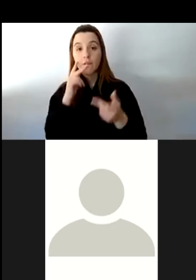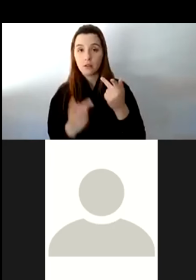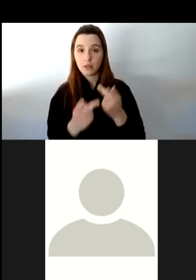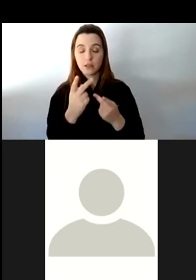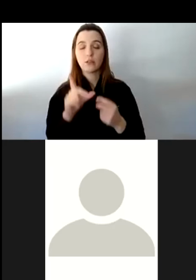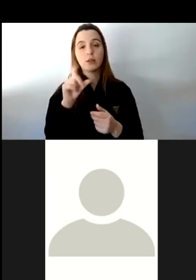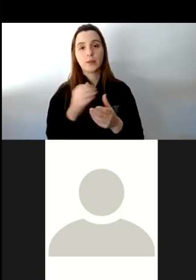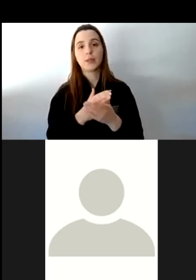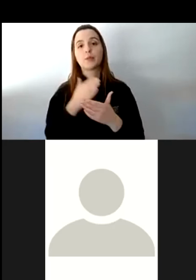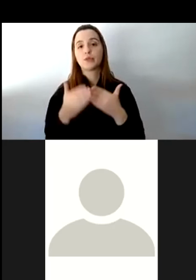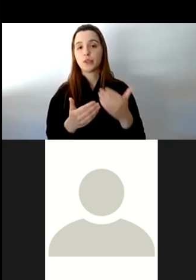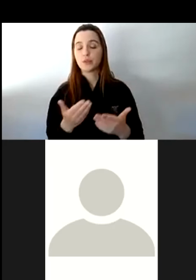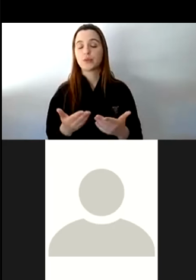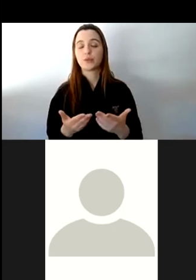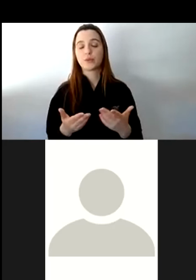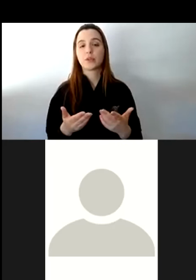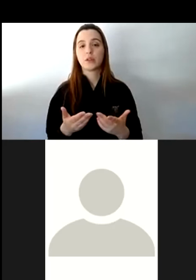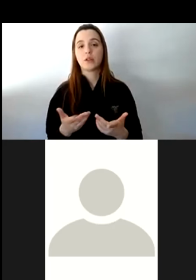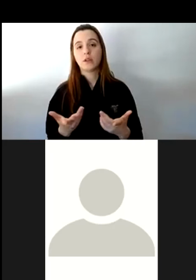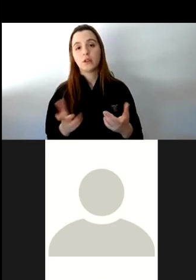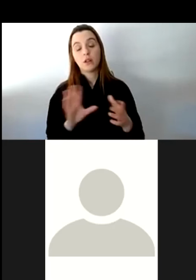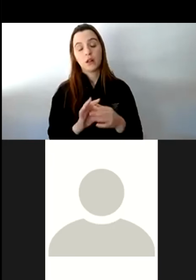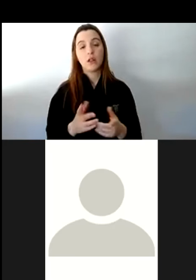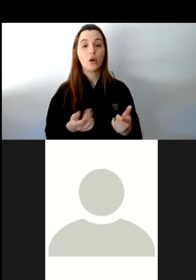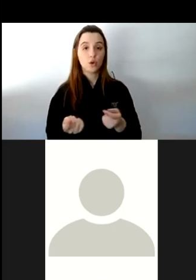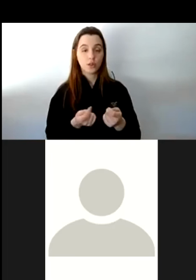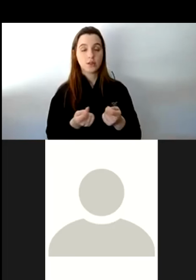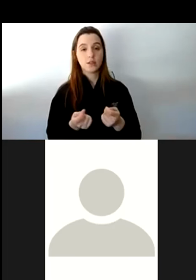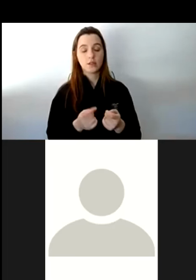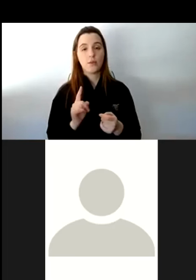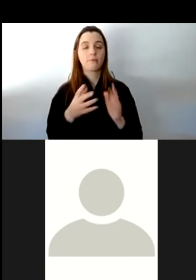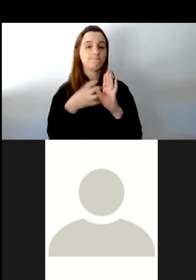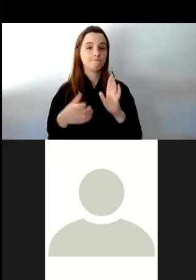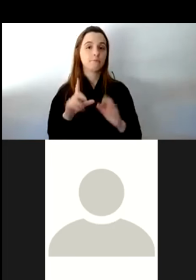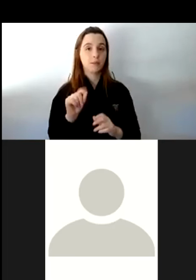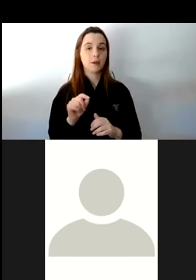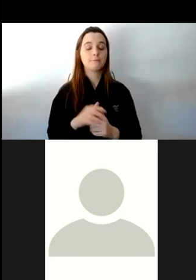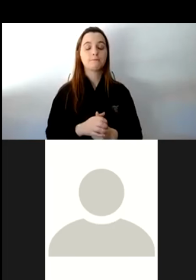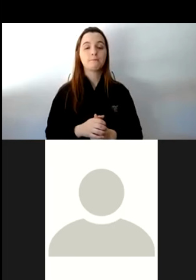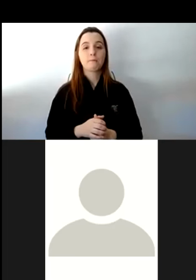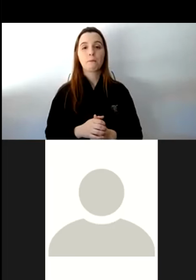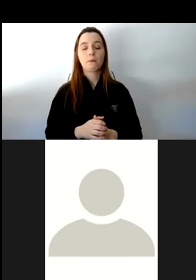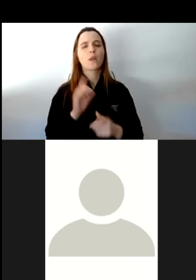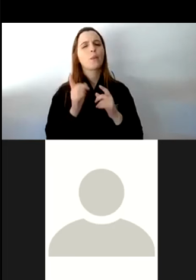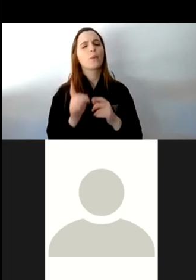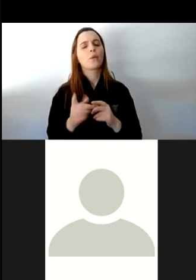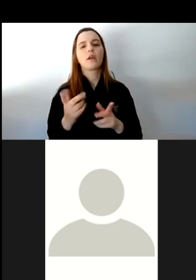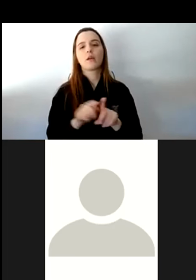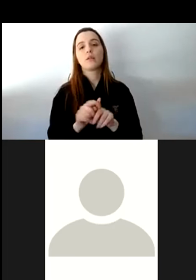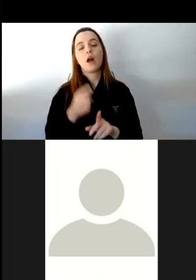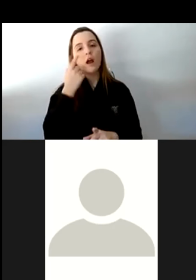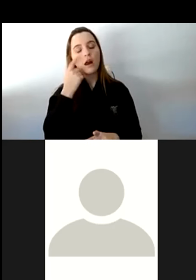também, do ponto de vista da organização, relativamente complexo, que é uma verificação permanente dos critérios